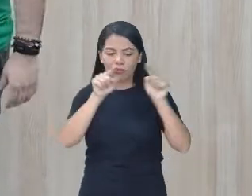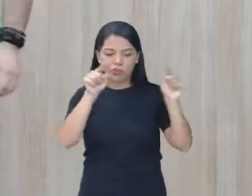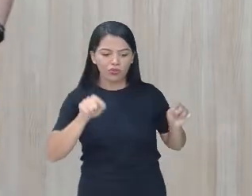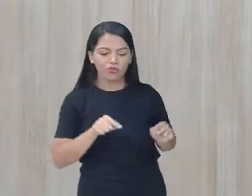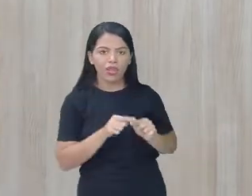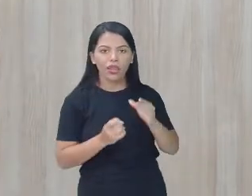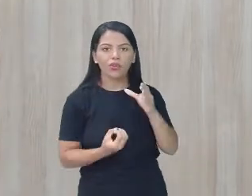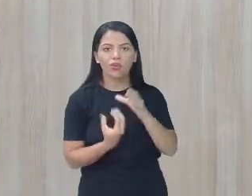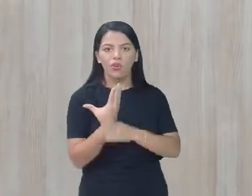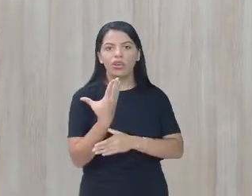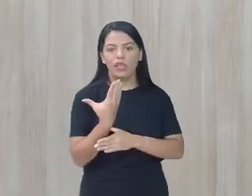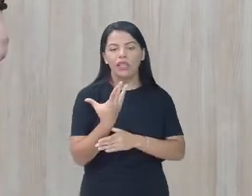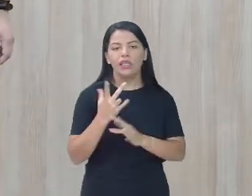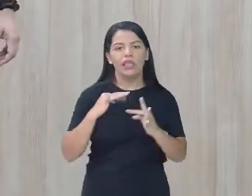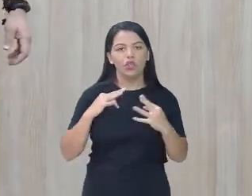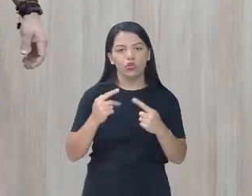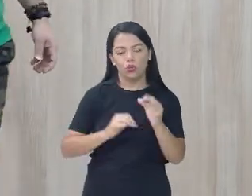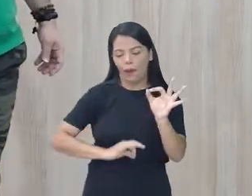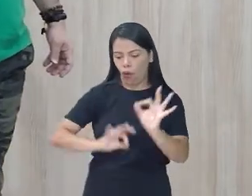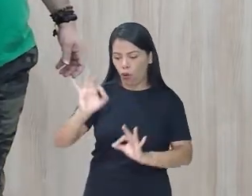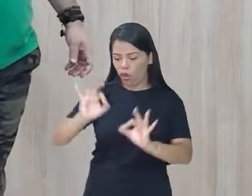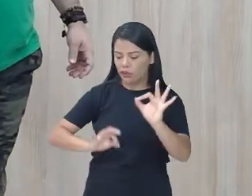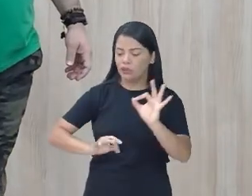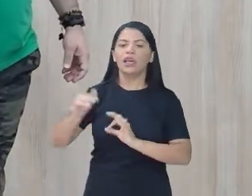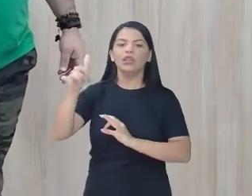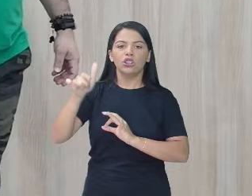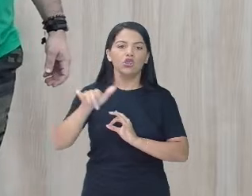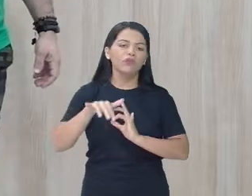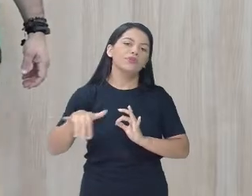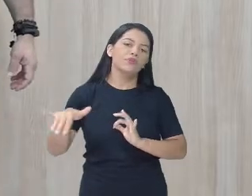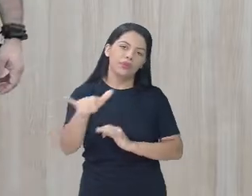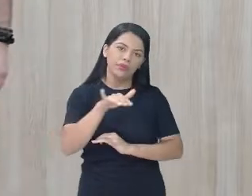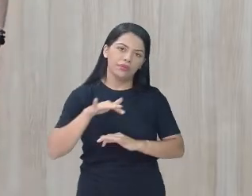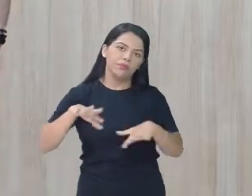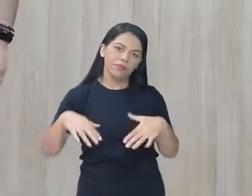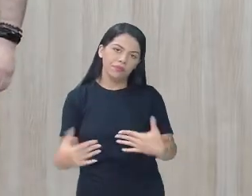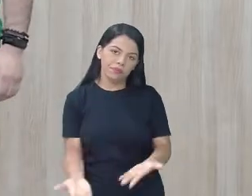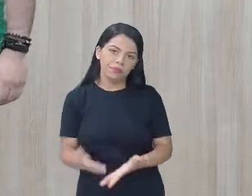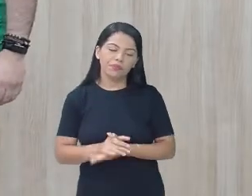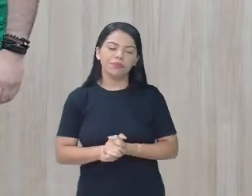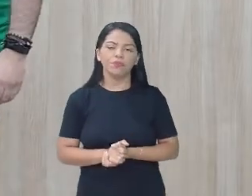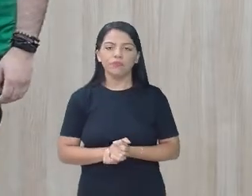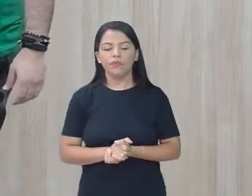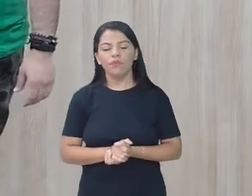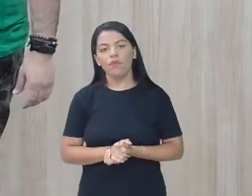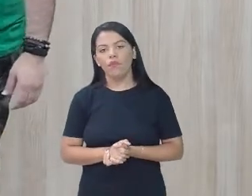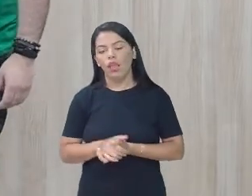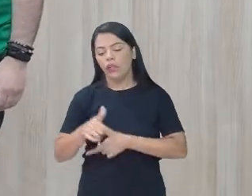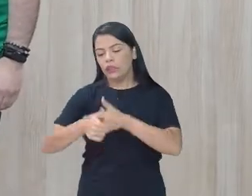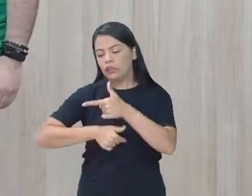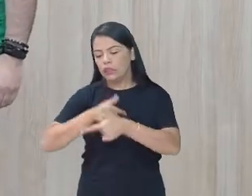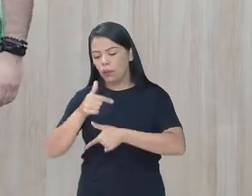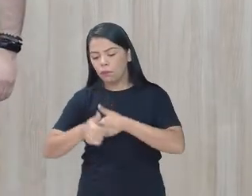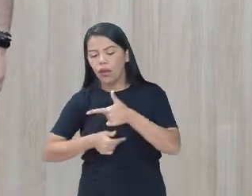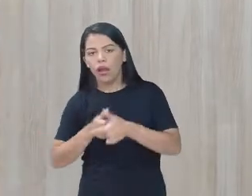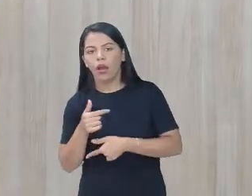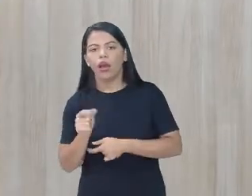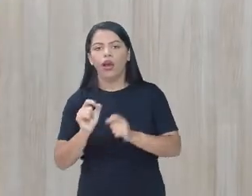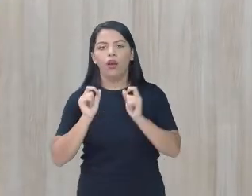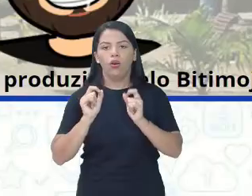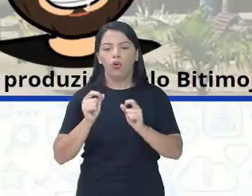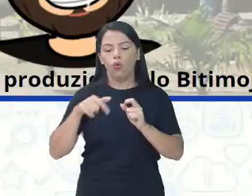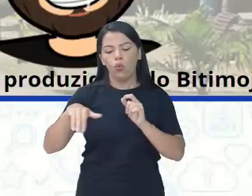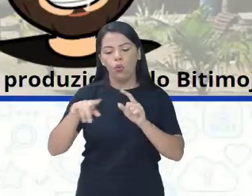para requalificar, né, para reorganizar aquele espaço. Então, ele trabalha, né, com